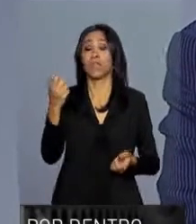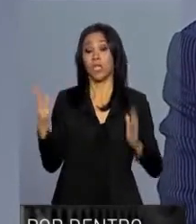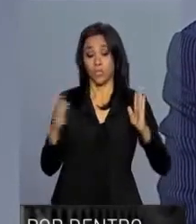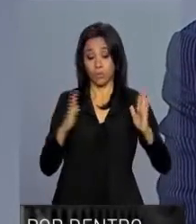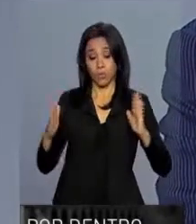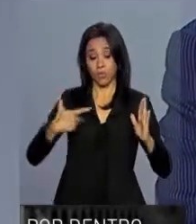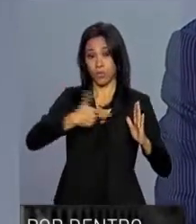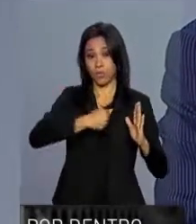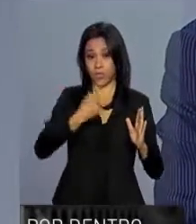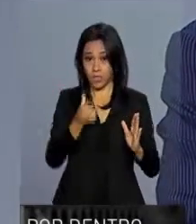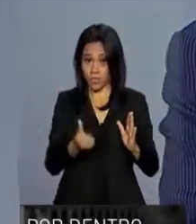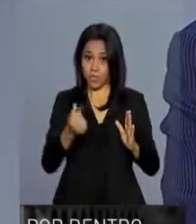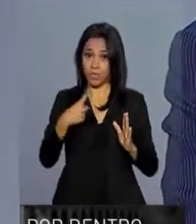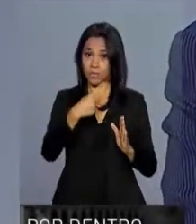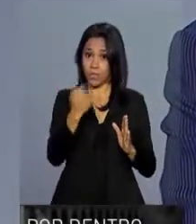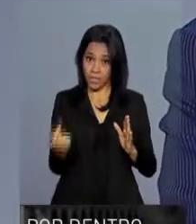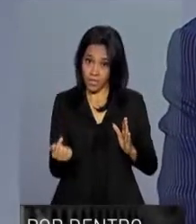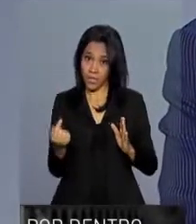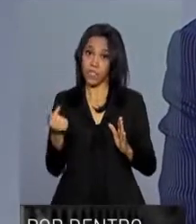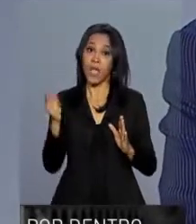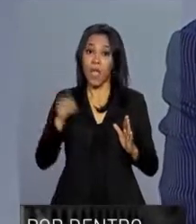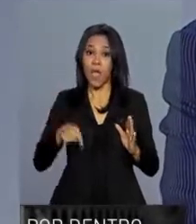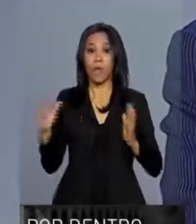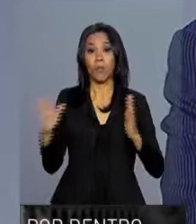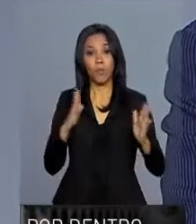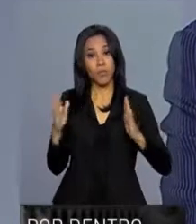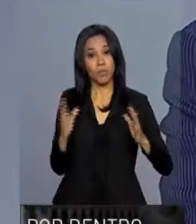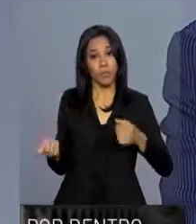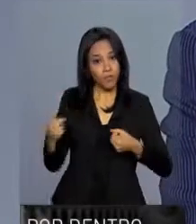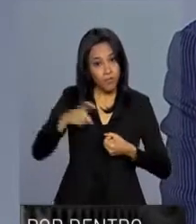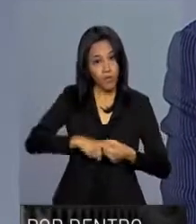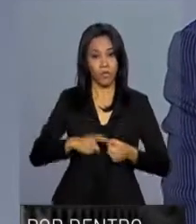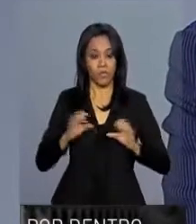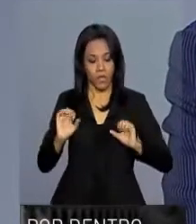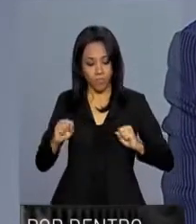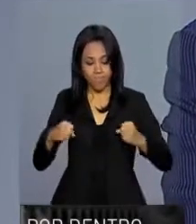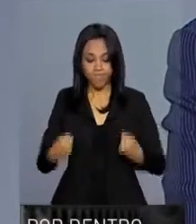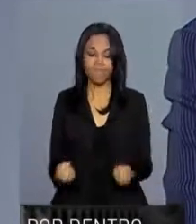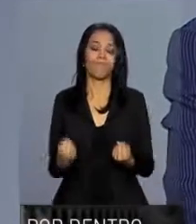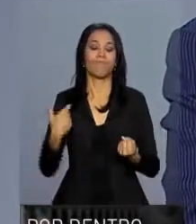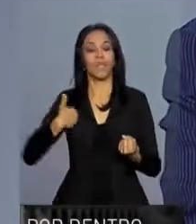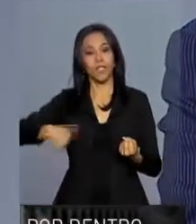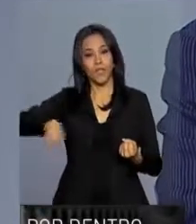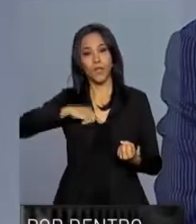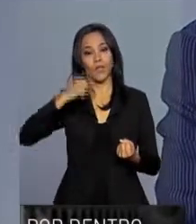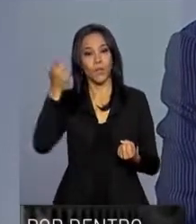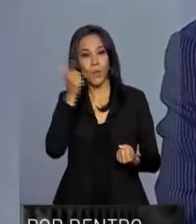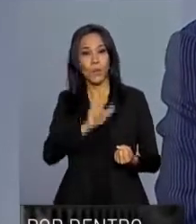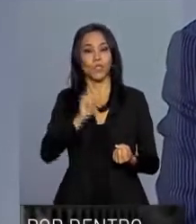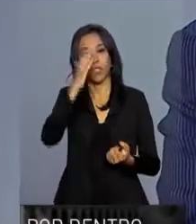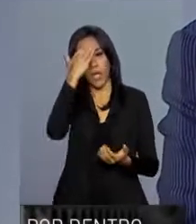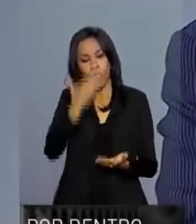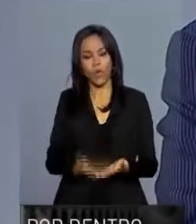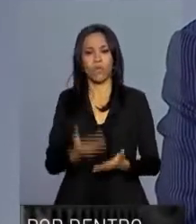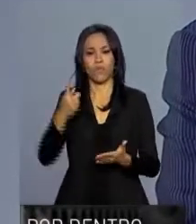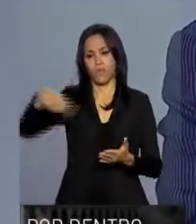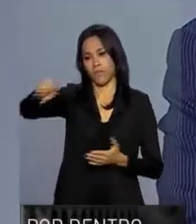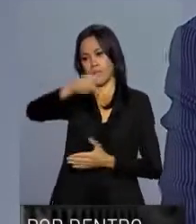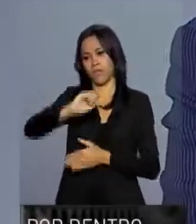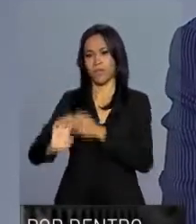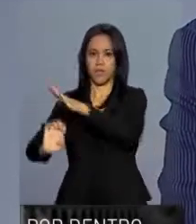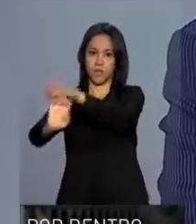2017 foi o ano da retomada foi o ano de que nós pudéssemos rico conquistar a confiança das empresas da construção